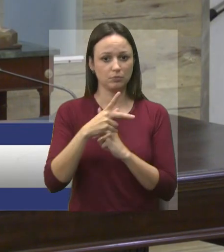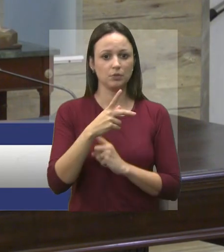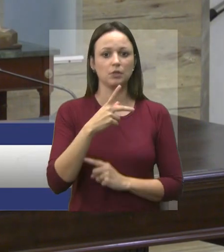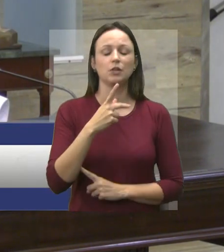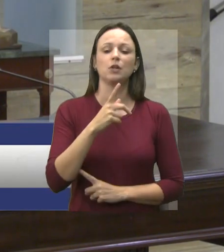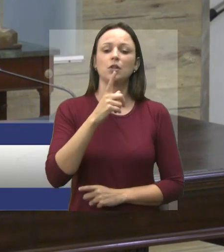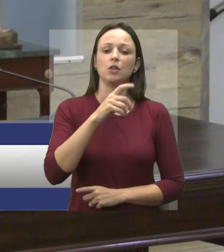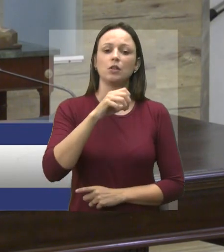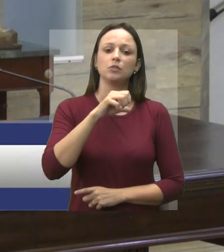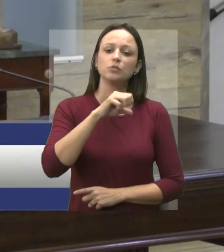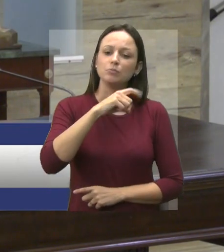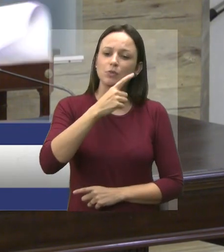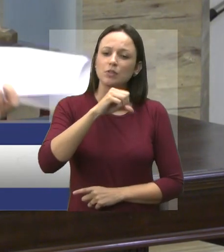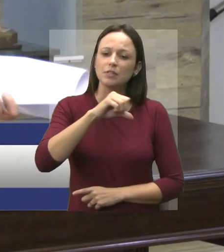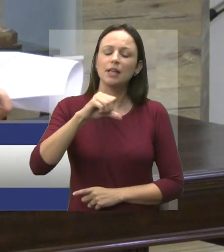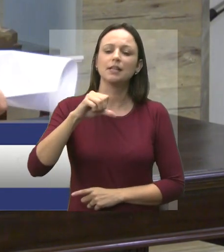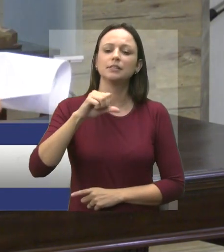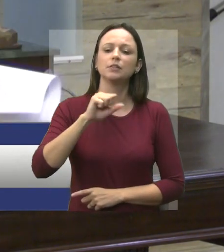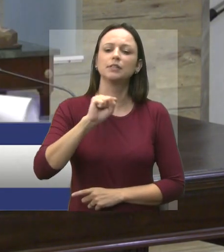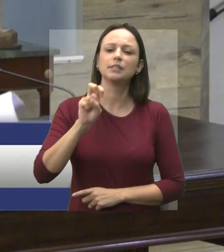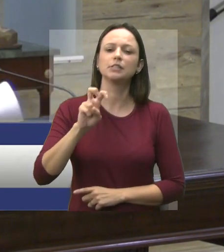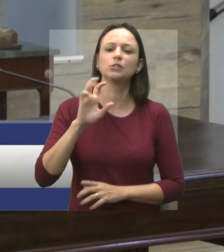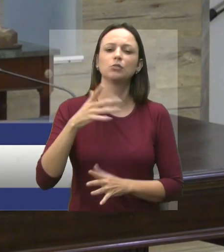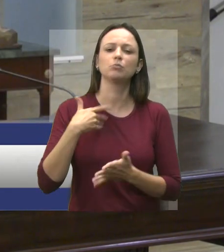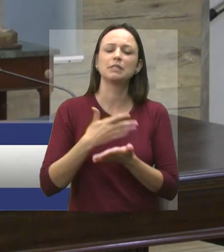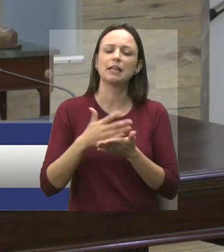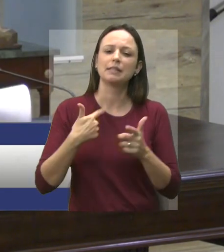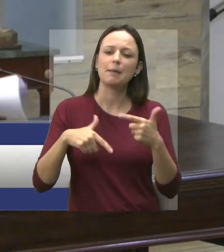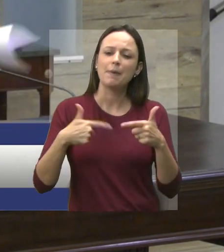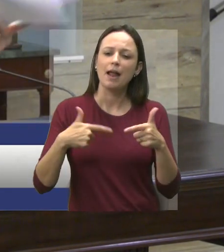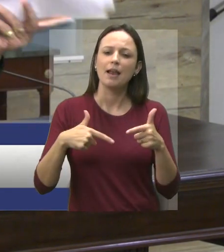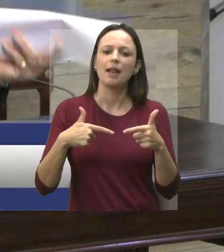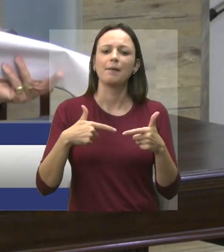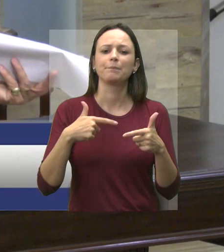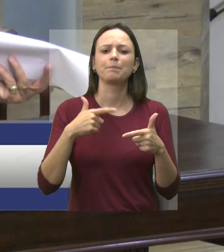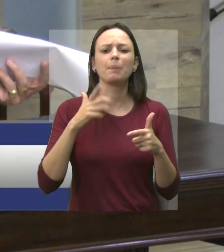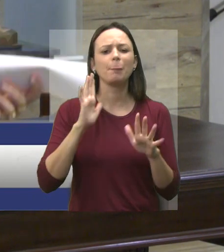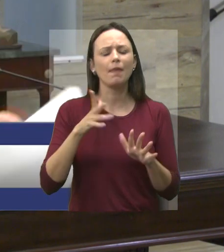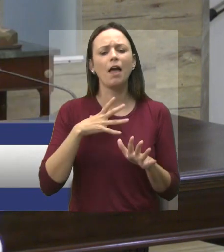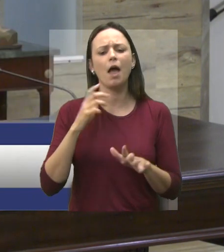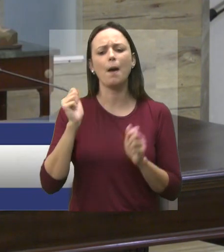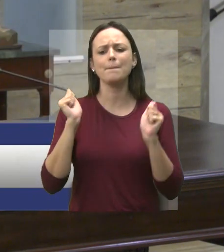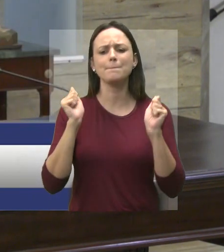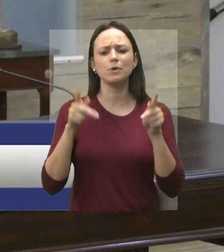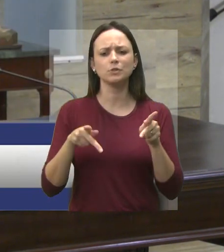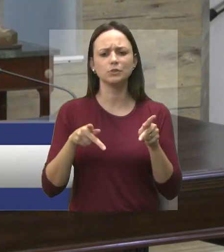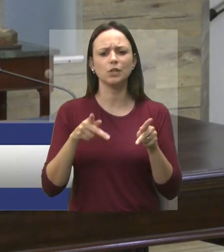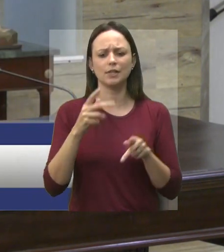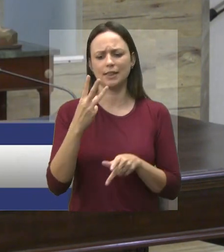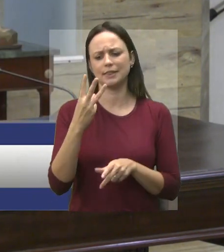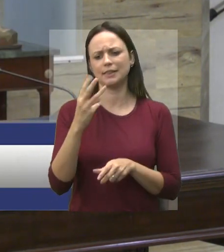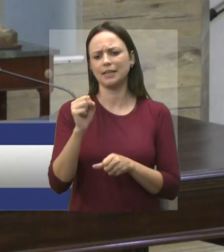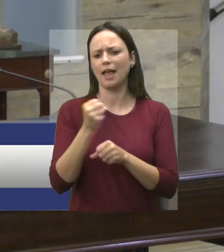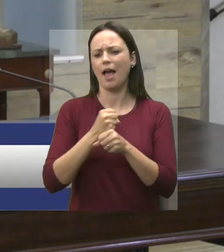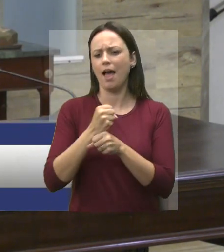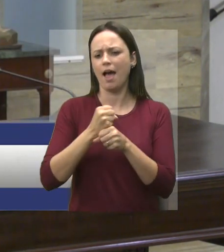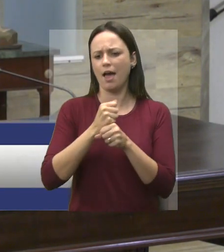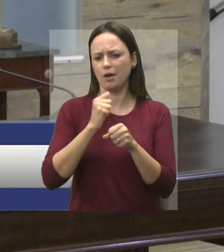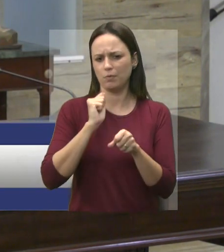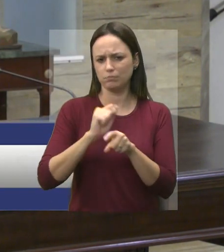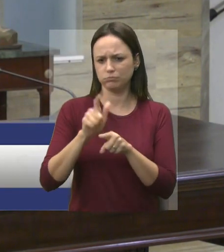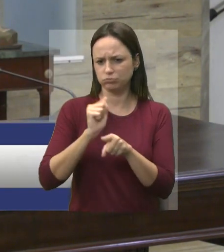comecei a trabalhar, existia uma perspectiva de uma aposentadoria aos 30 anos de contribuição, ou seja,